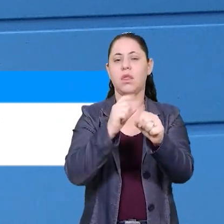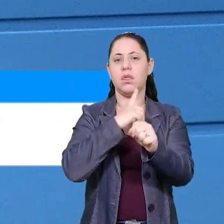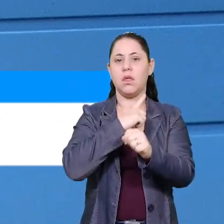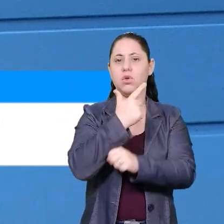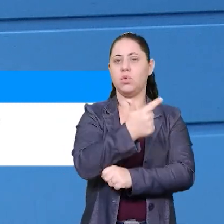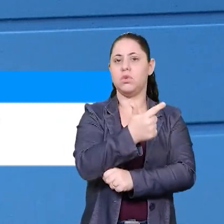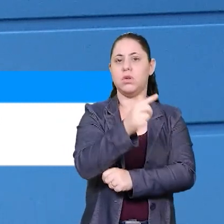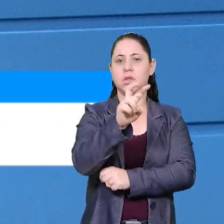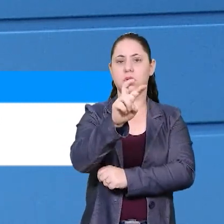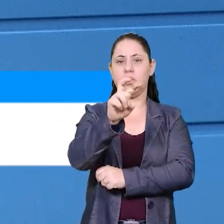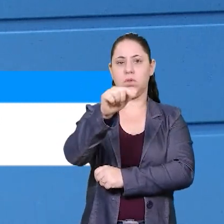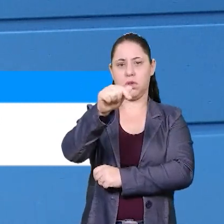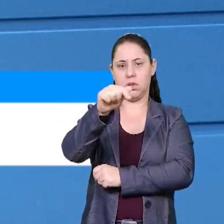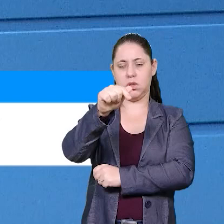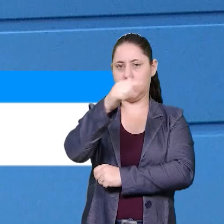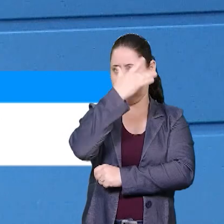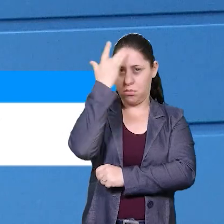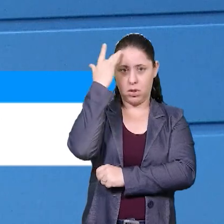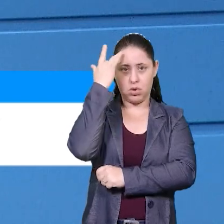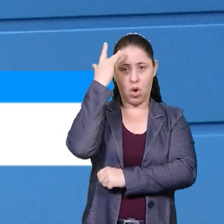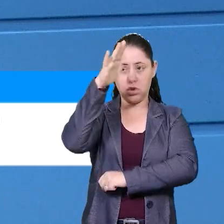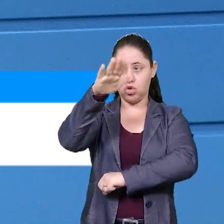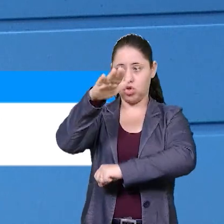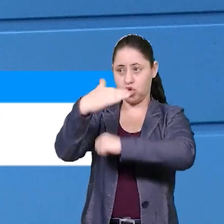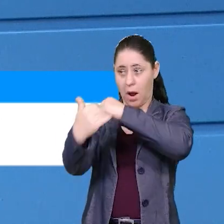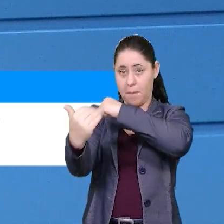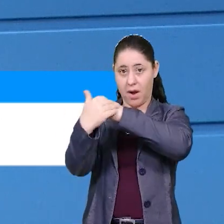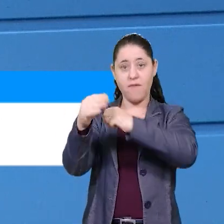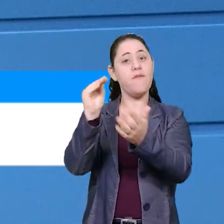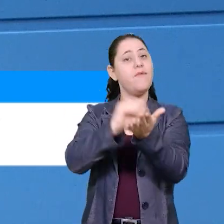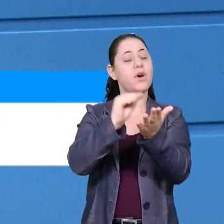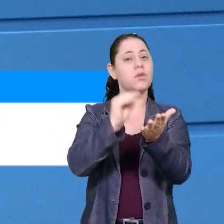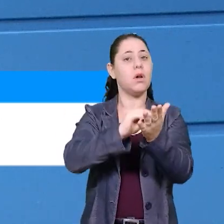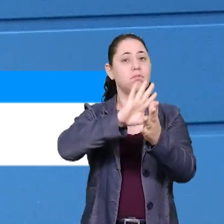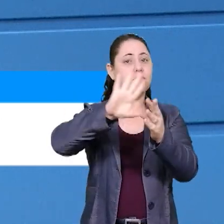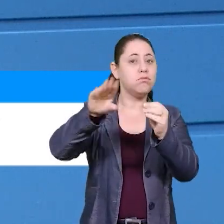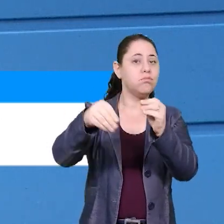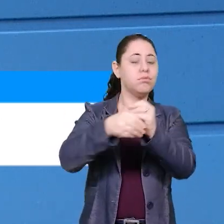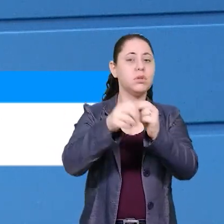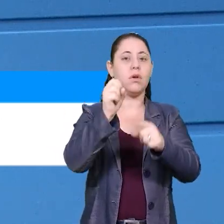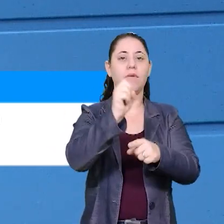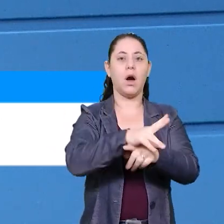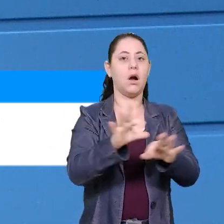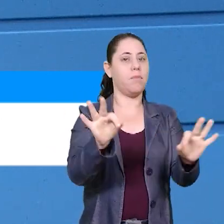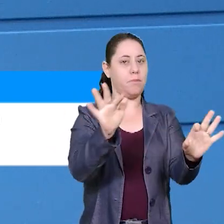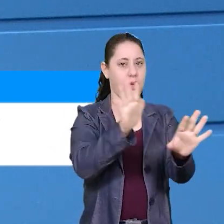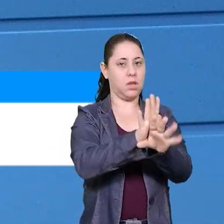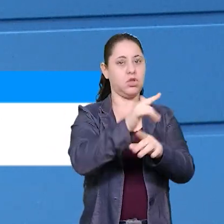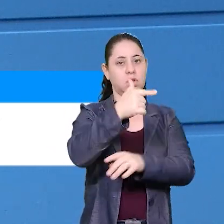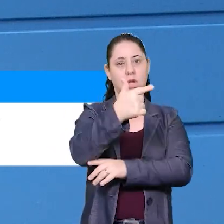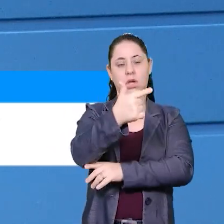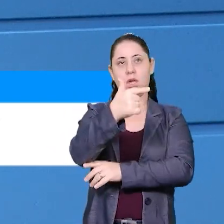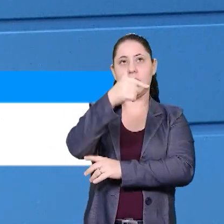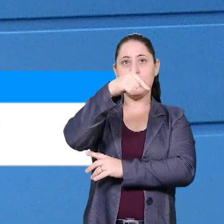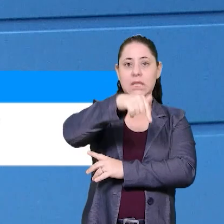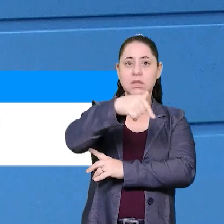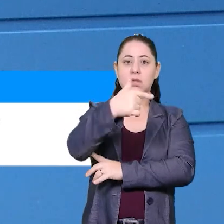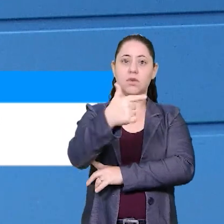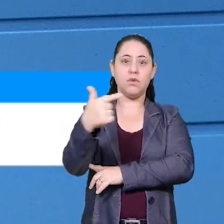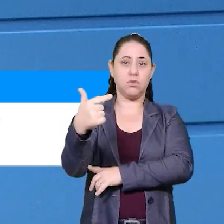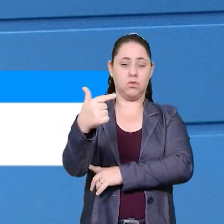foi realizado, tem ainda 257 pessoas para serem chamadas para completar o número